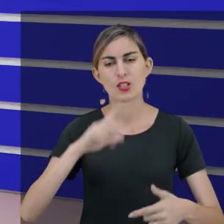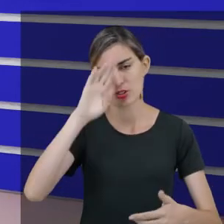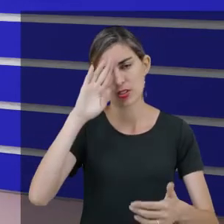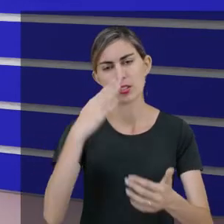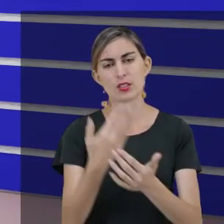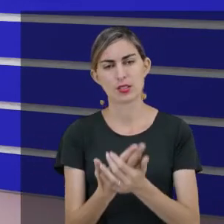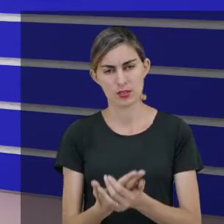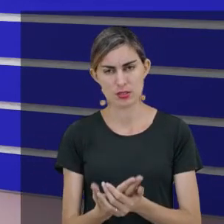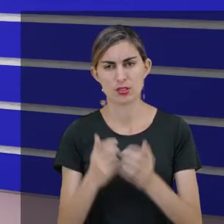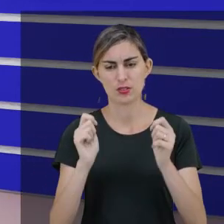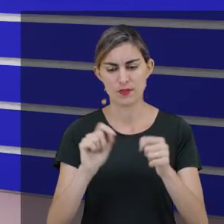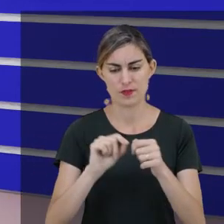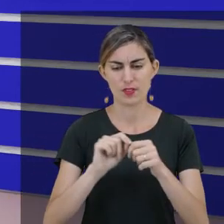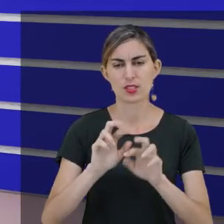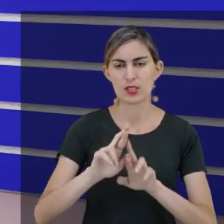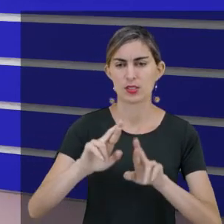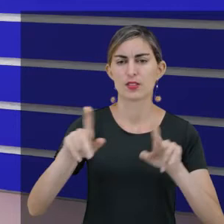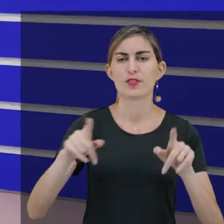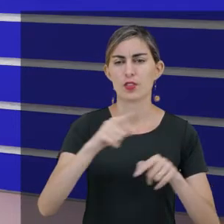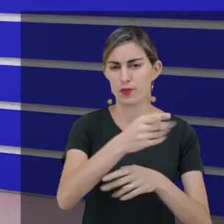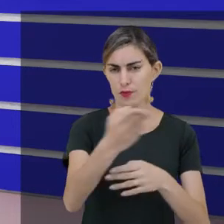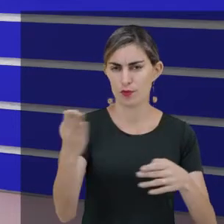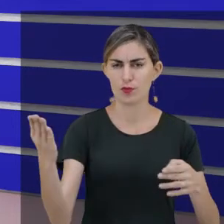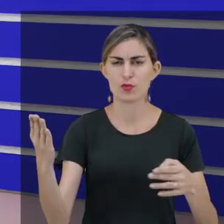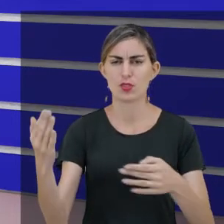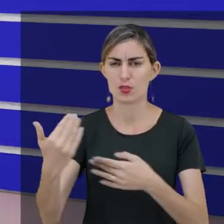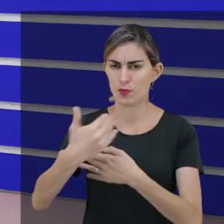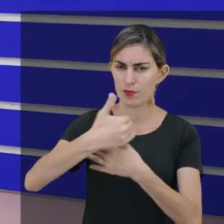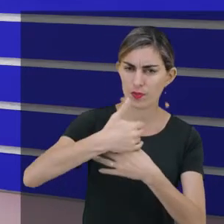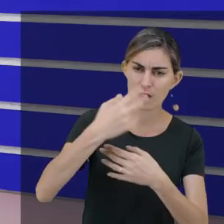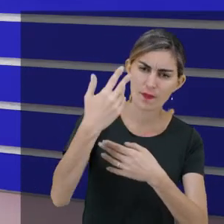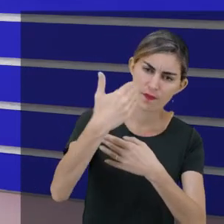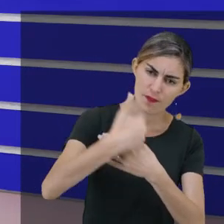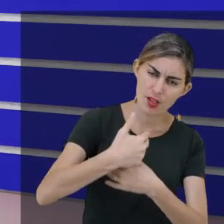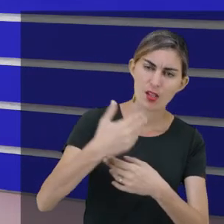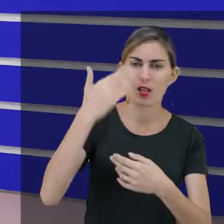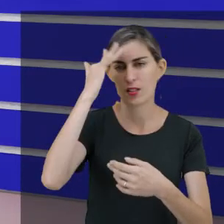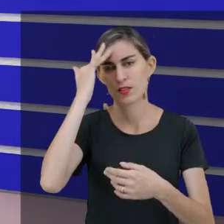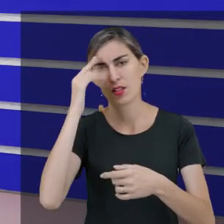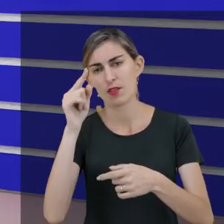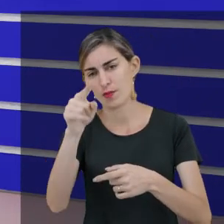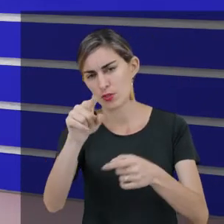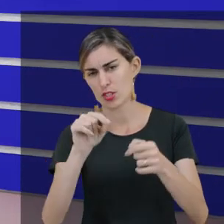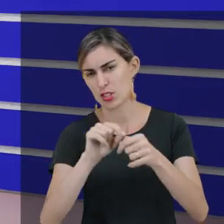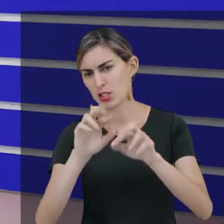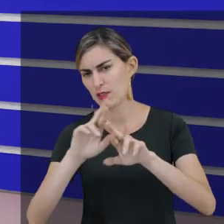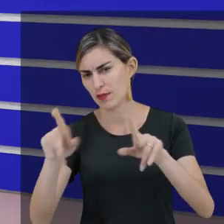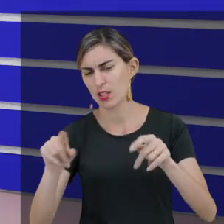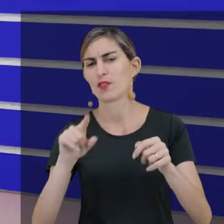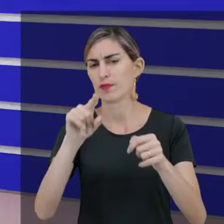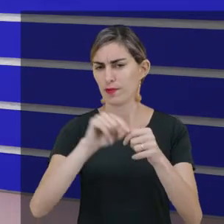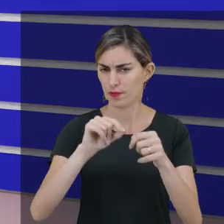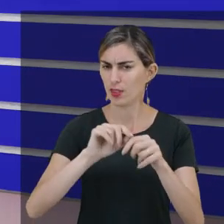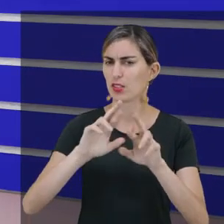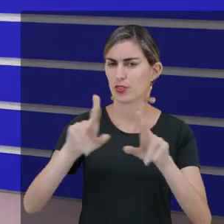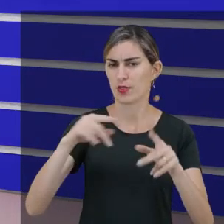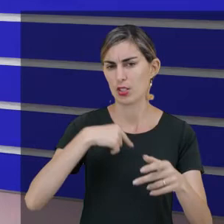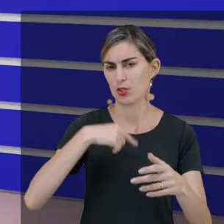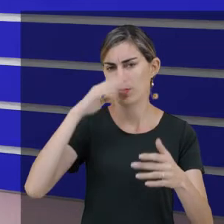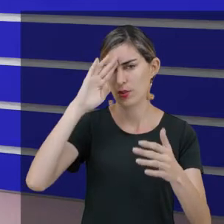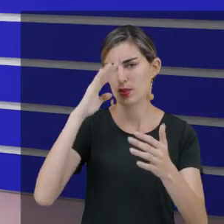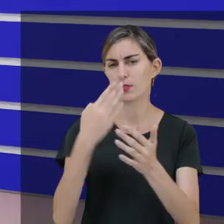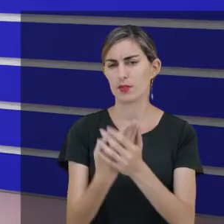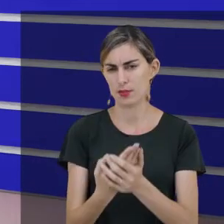acredita que pode fazer a diferença. E se você que está aí do outro lado entender que faz a diferença, você fará a diferença. E eu acredito